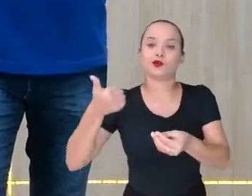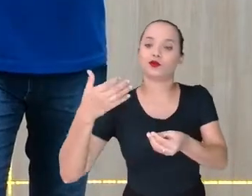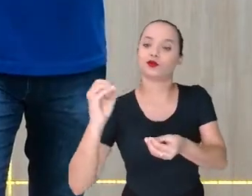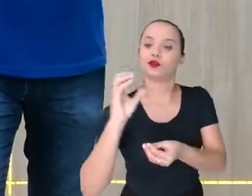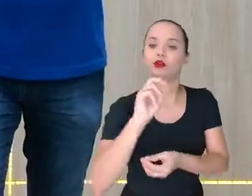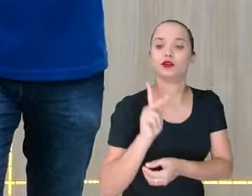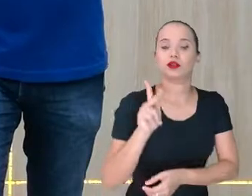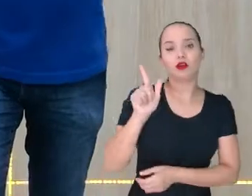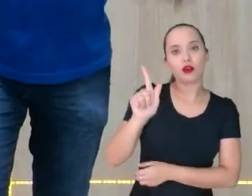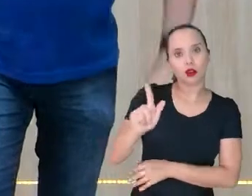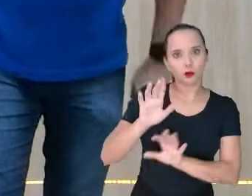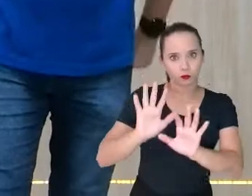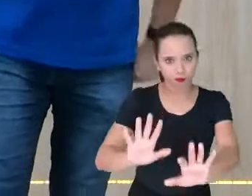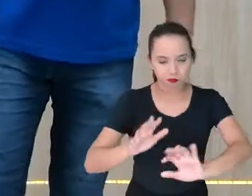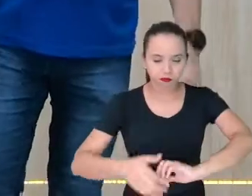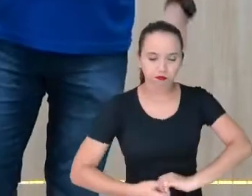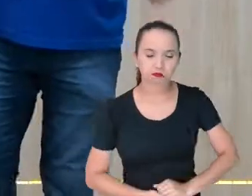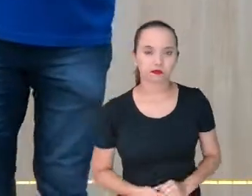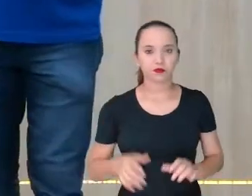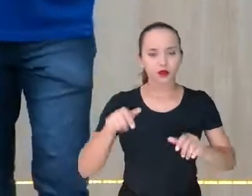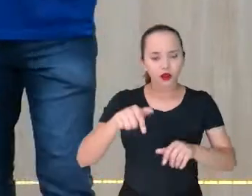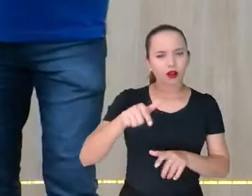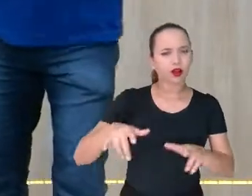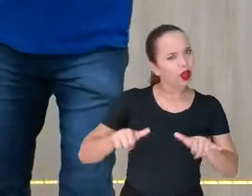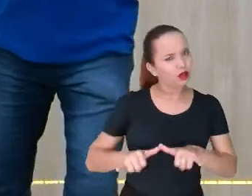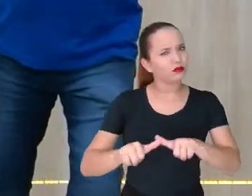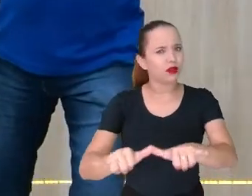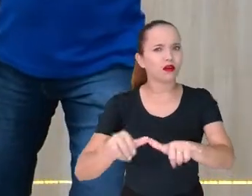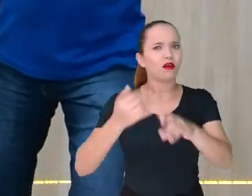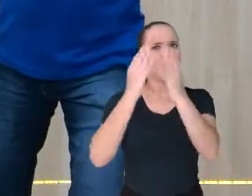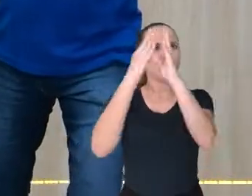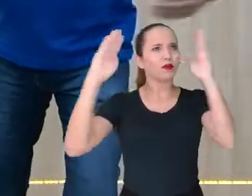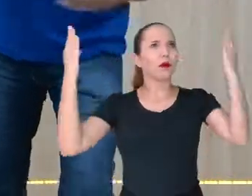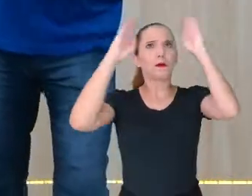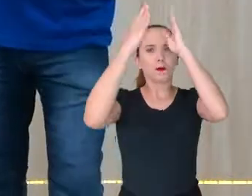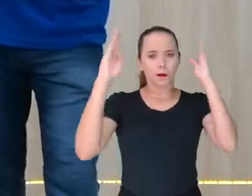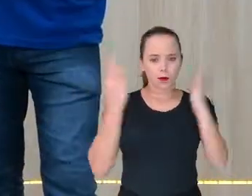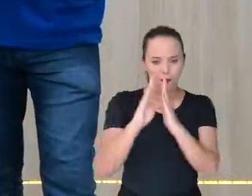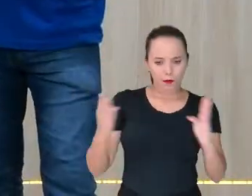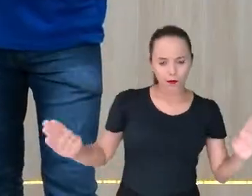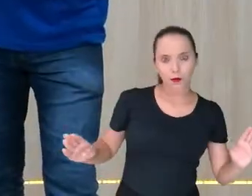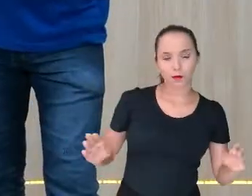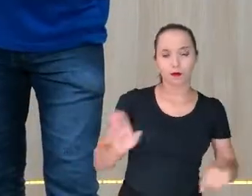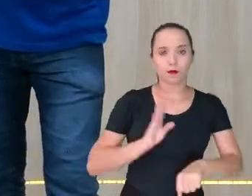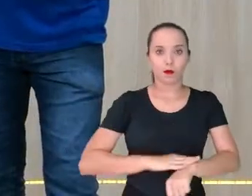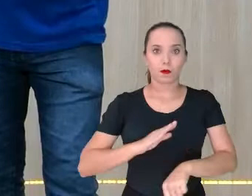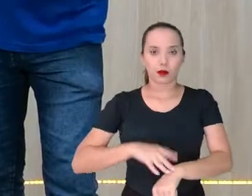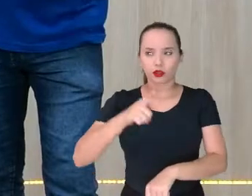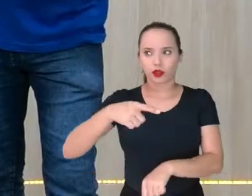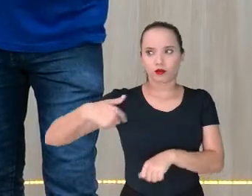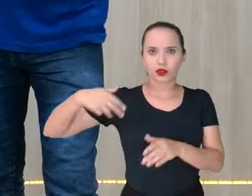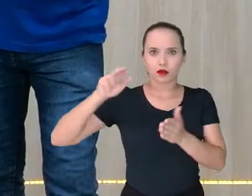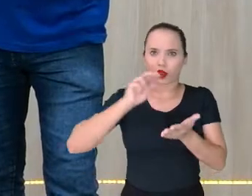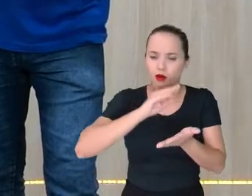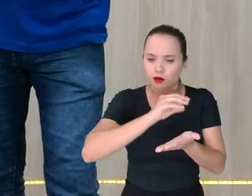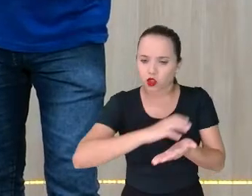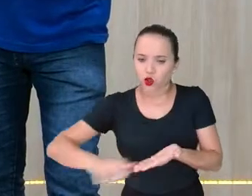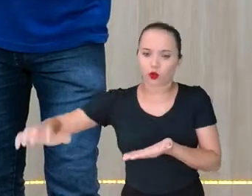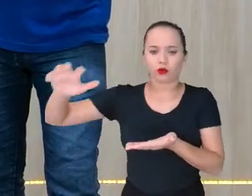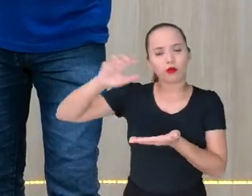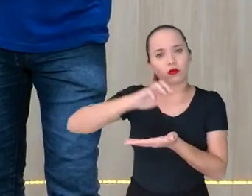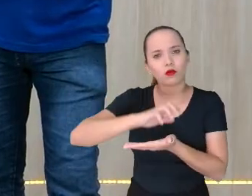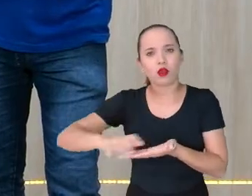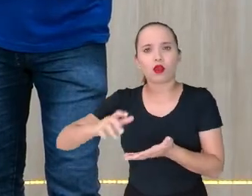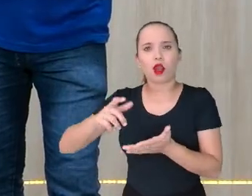Tá registrado lá no depósito do... Depósito não, na prateleira mesmo. Na hora que você vai passando o produto no caixa, não tem aquele negocinho